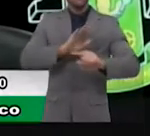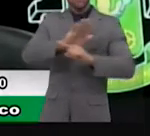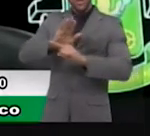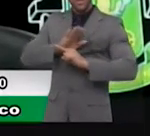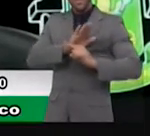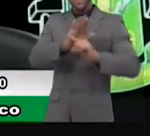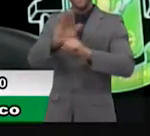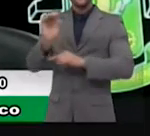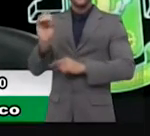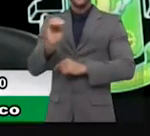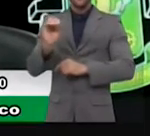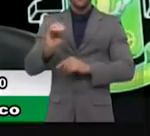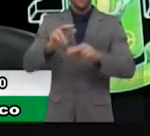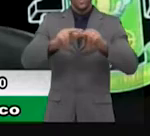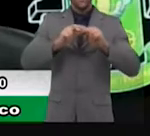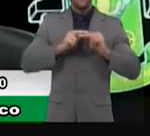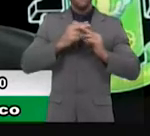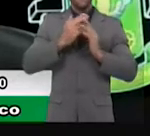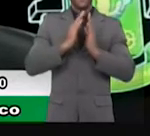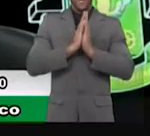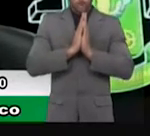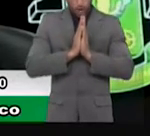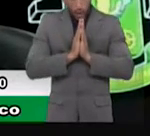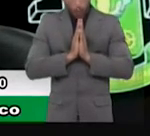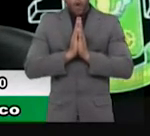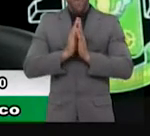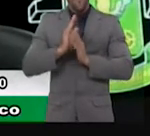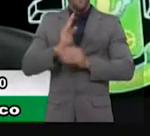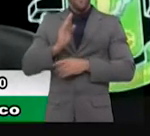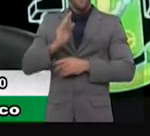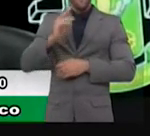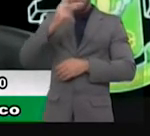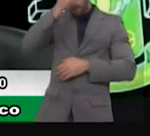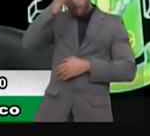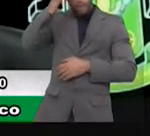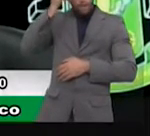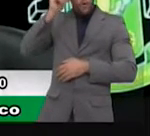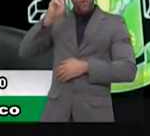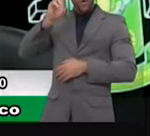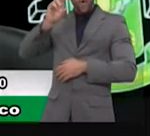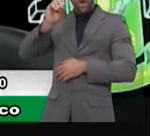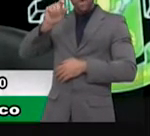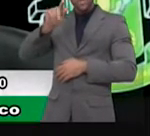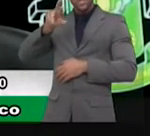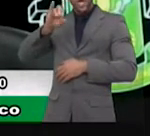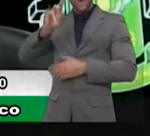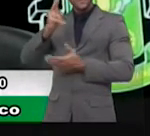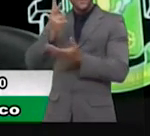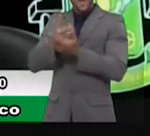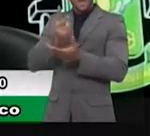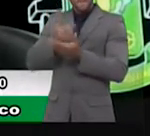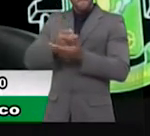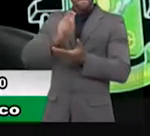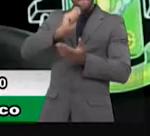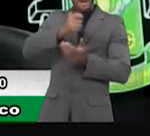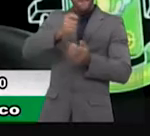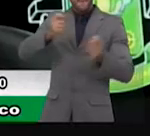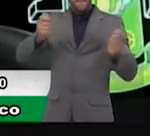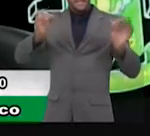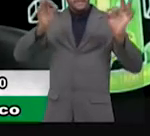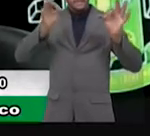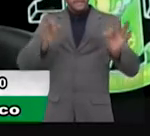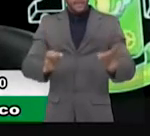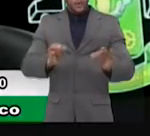aqui a minha gratidão ao prefeito Rogério Lins também, que sempre respeitosamente respeita o parlamento da cidade. Ele está no